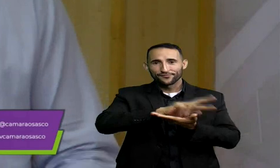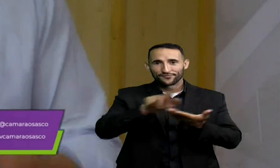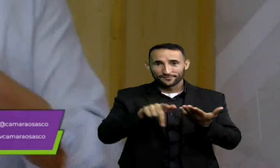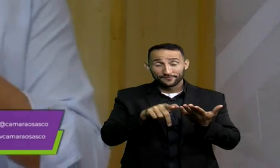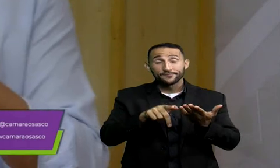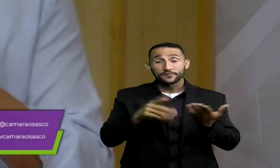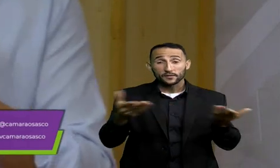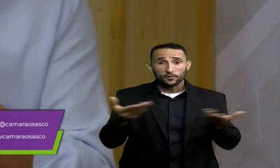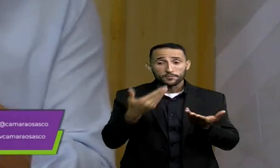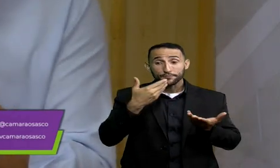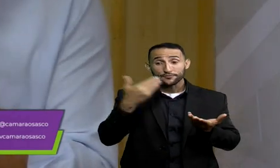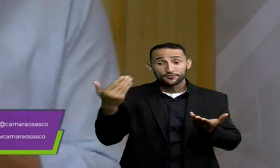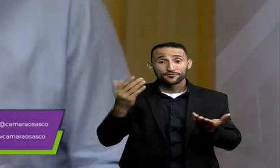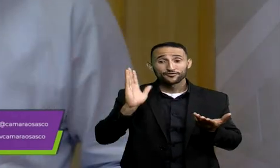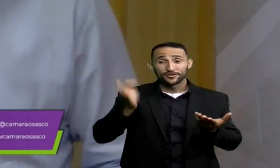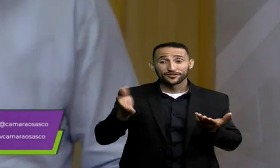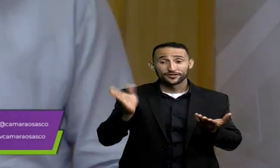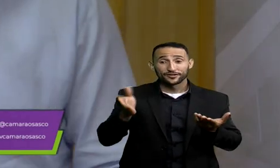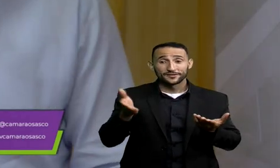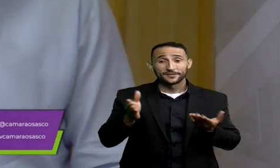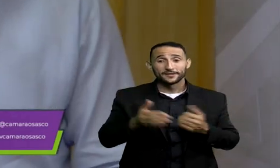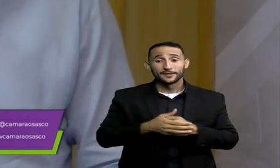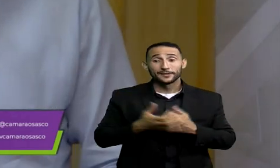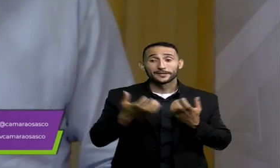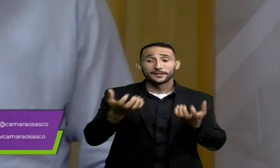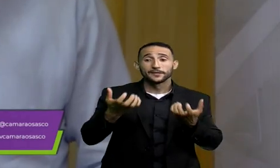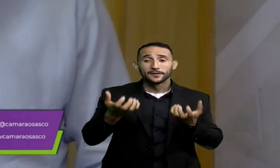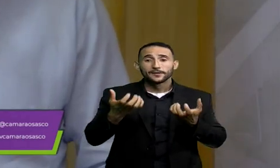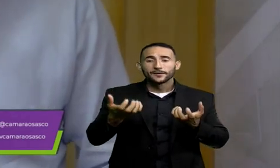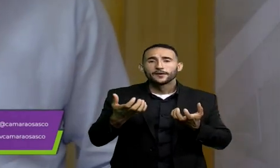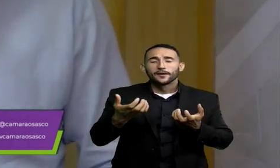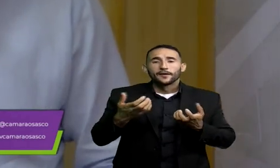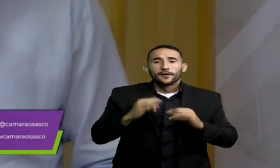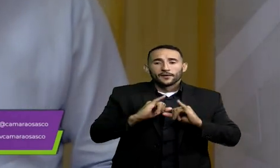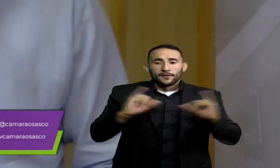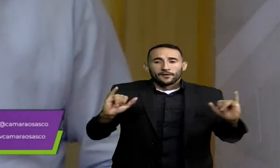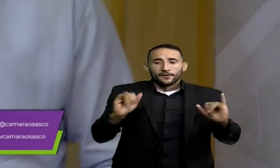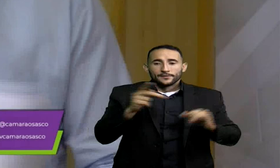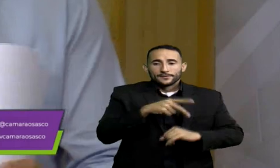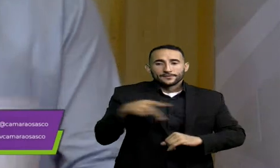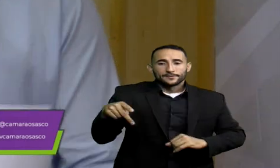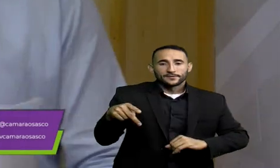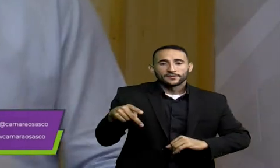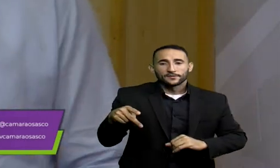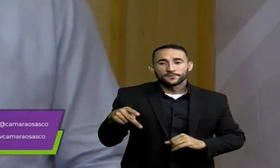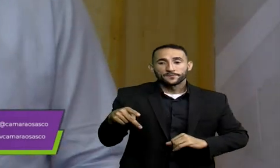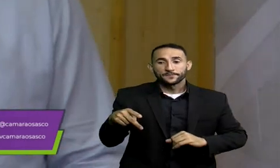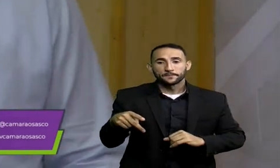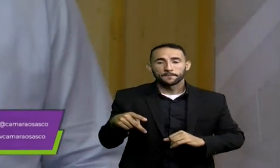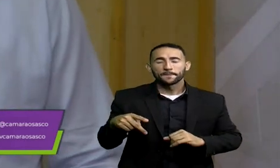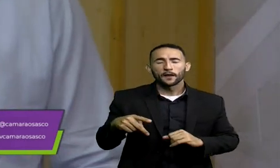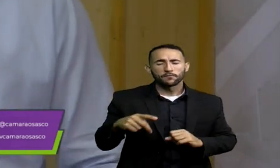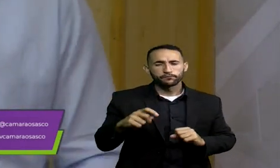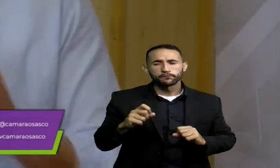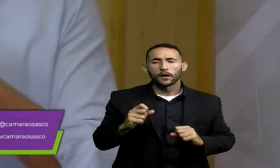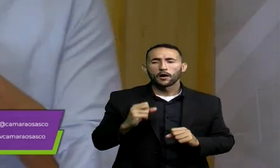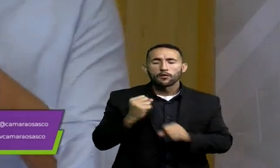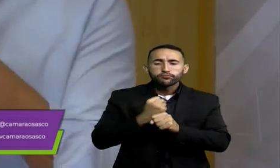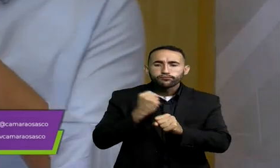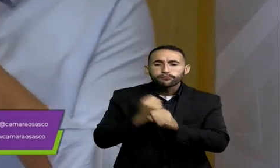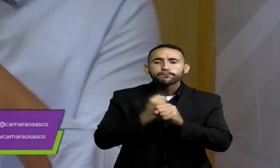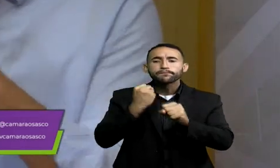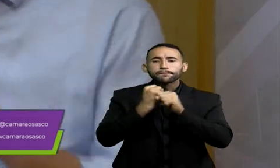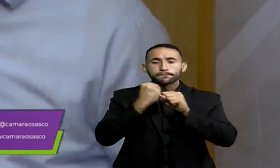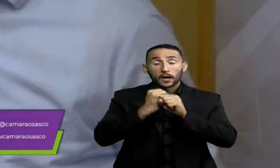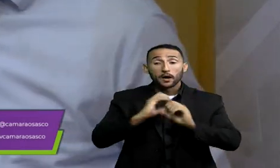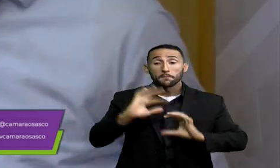depois desse pedido eu quero dizer senhor presidente que acontecem várias obras na cidade várias